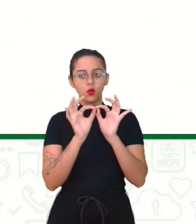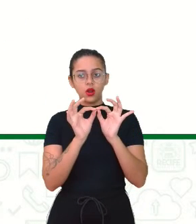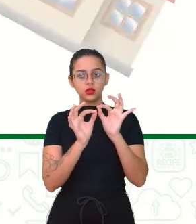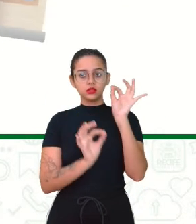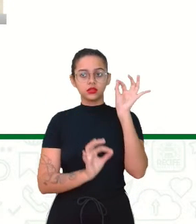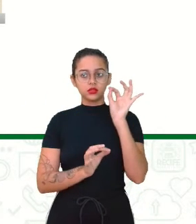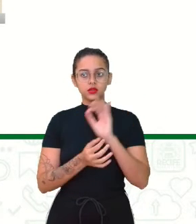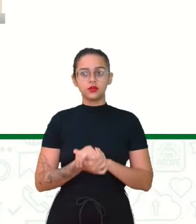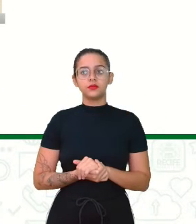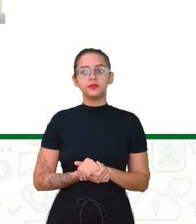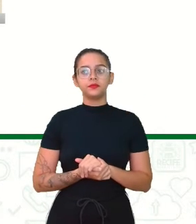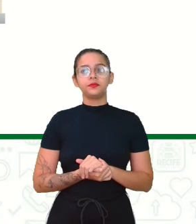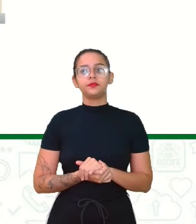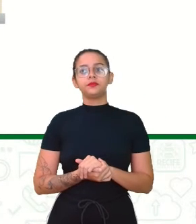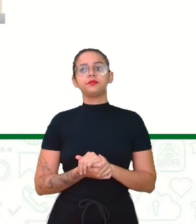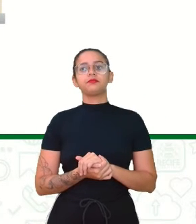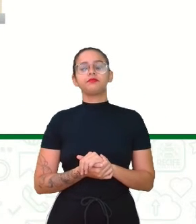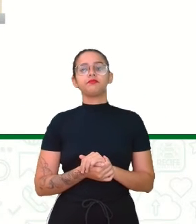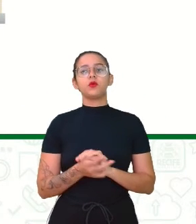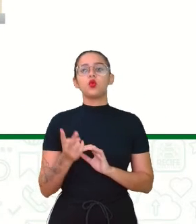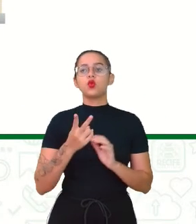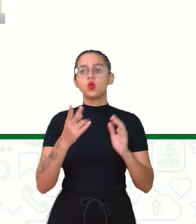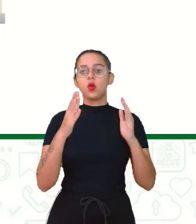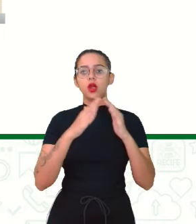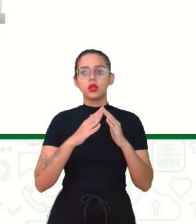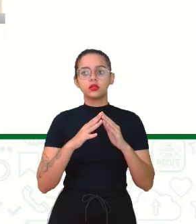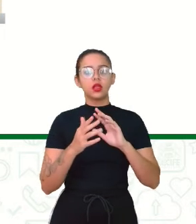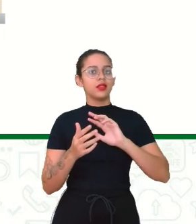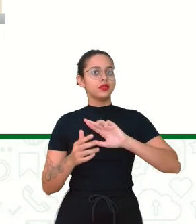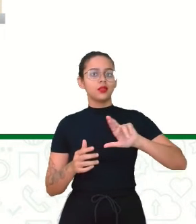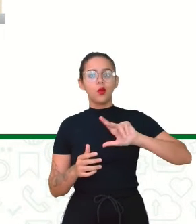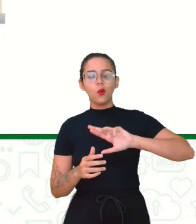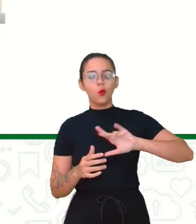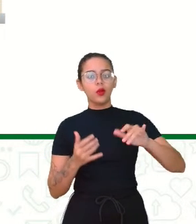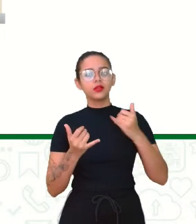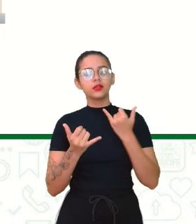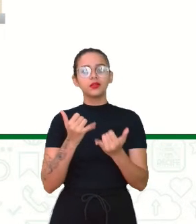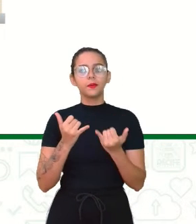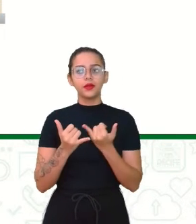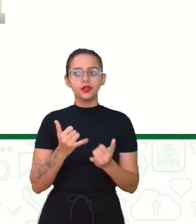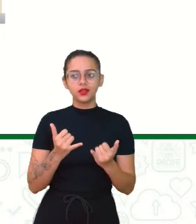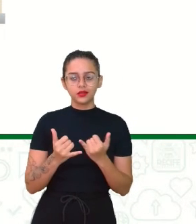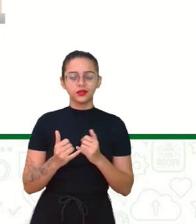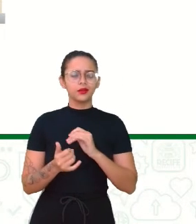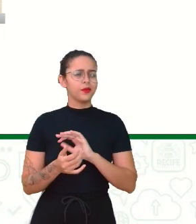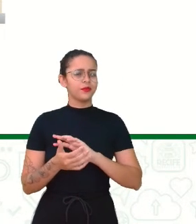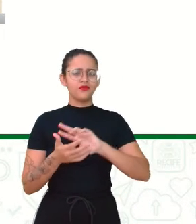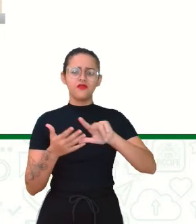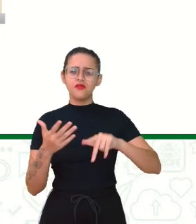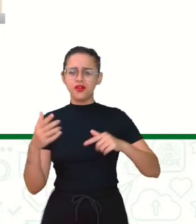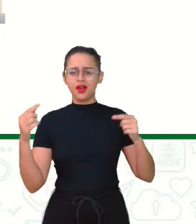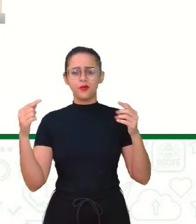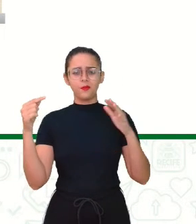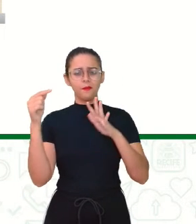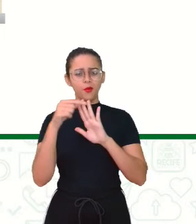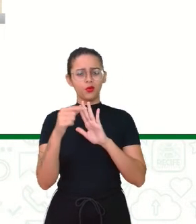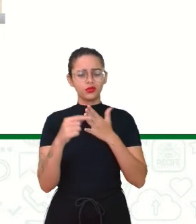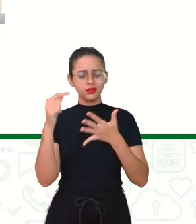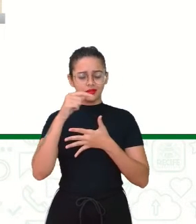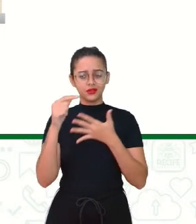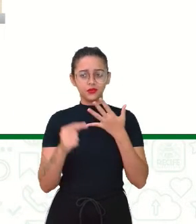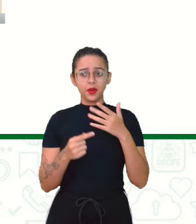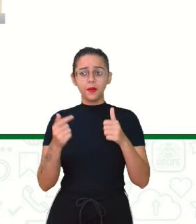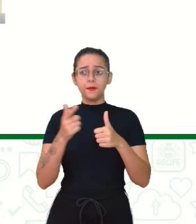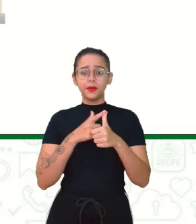é o seguinte, né? Ou seja, essas duas casas elas não são semelhantes, por diversos motivos. O primeiro delas,